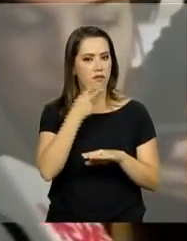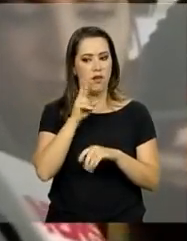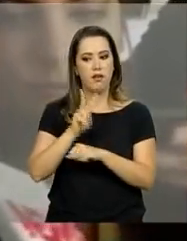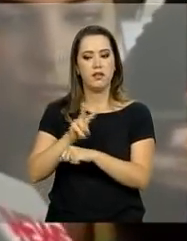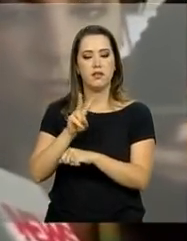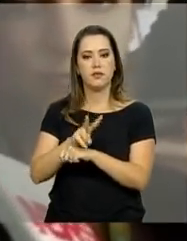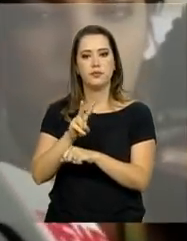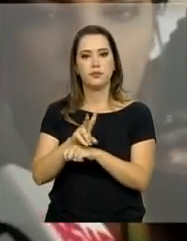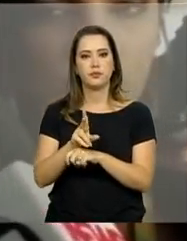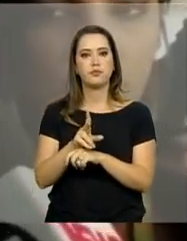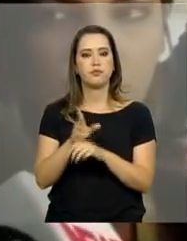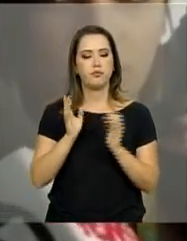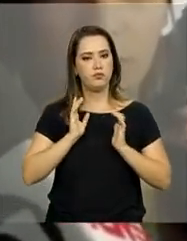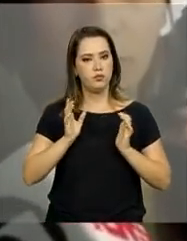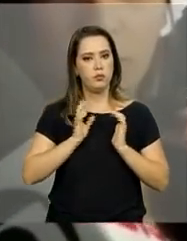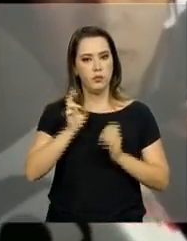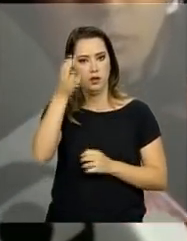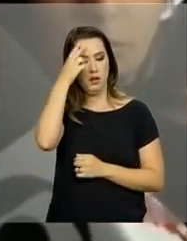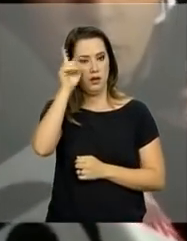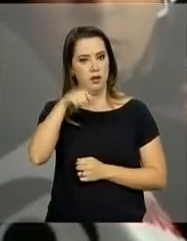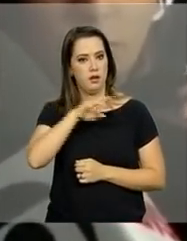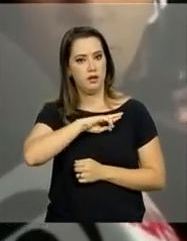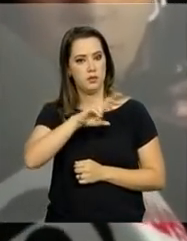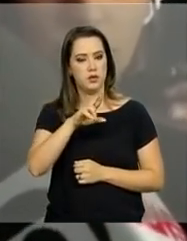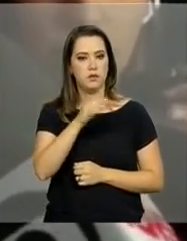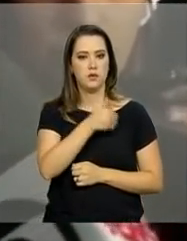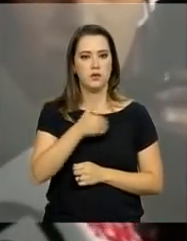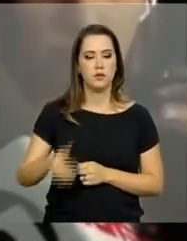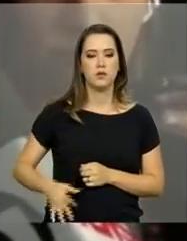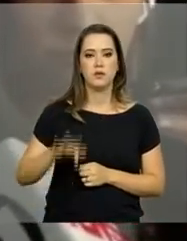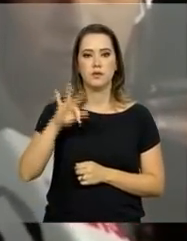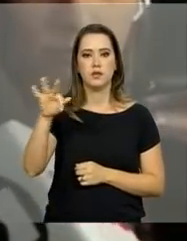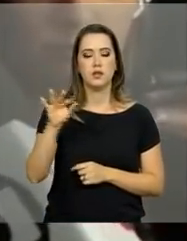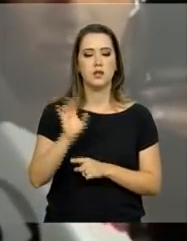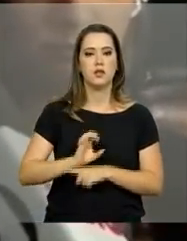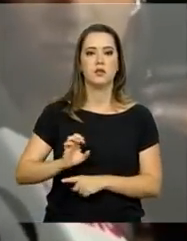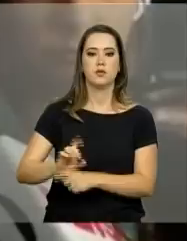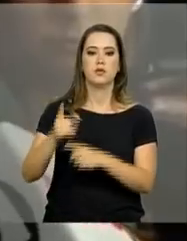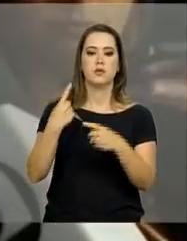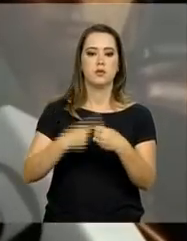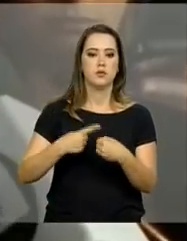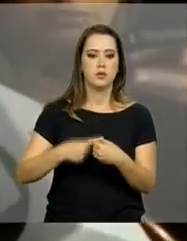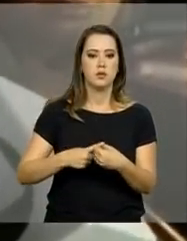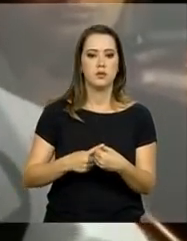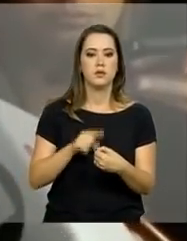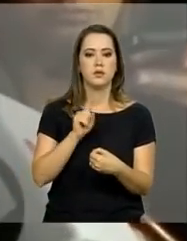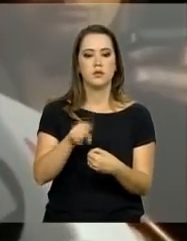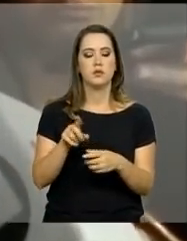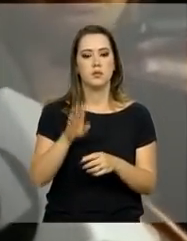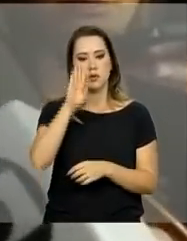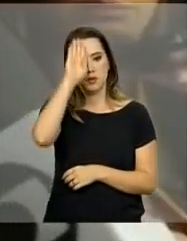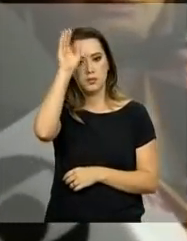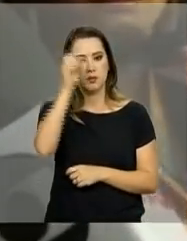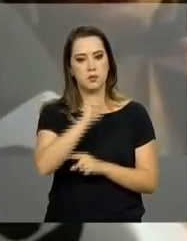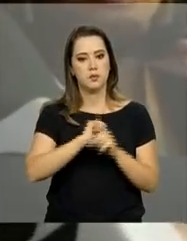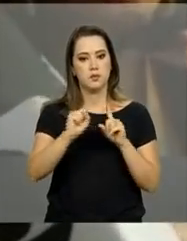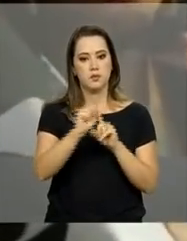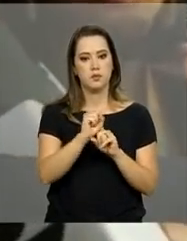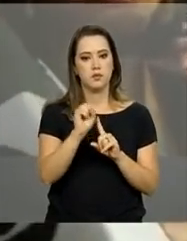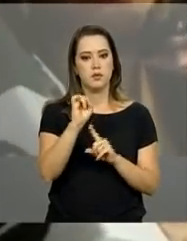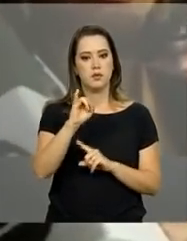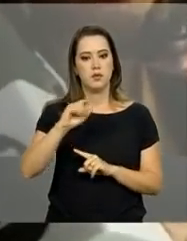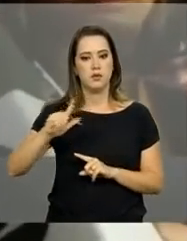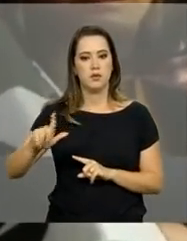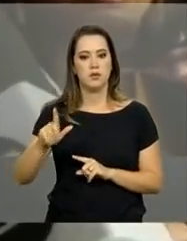do patrimônio cultural brasileiro é a responsabilidade da União, dos estados, dos municípios, mas principalmente da sociedade